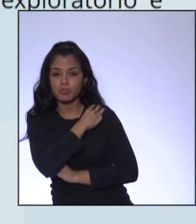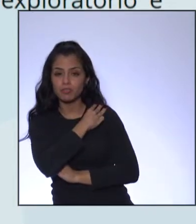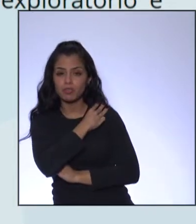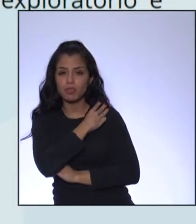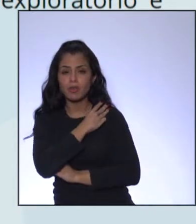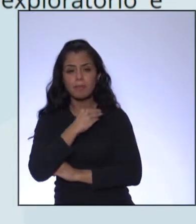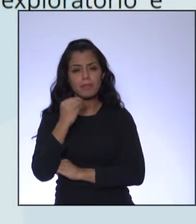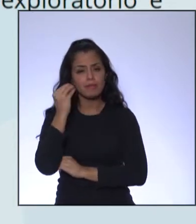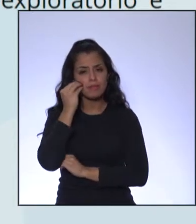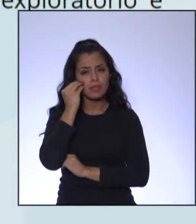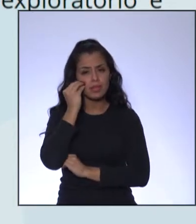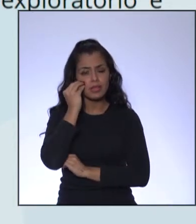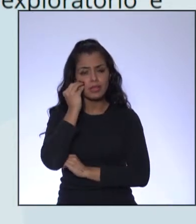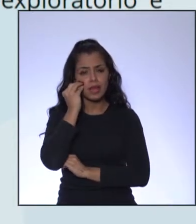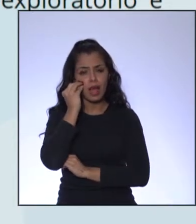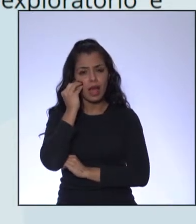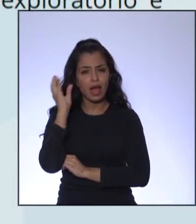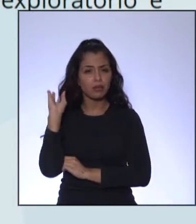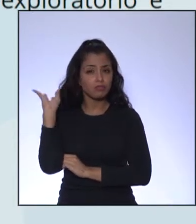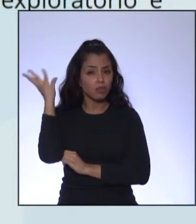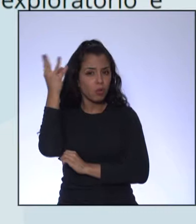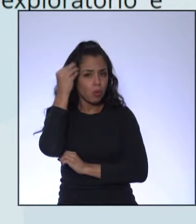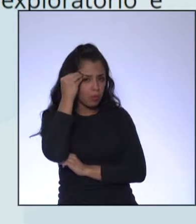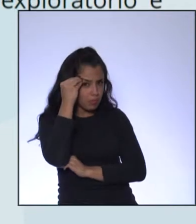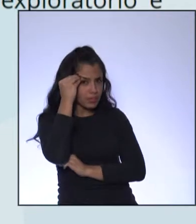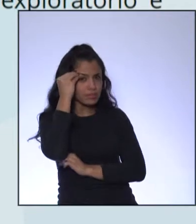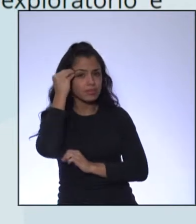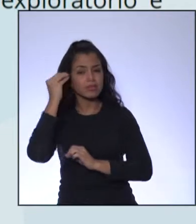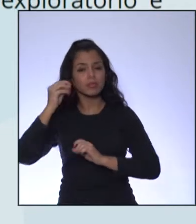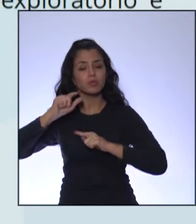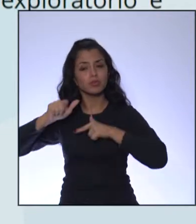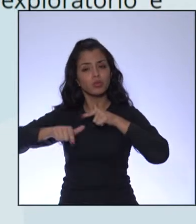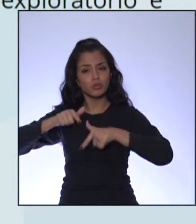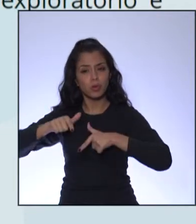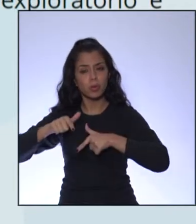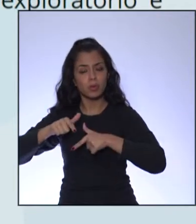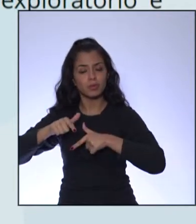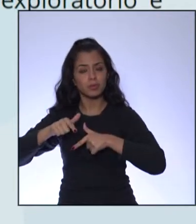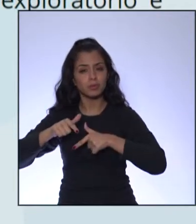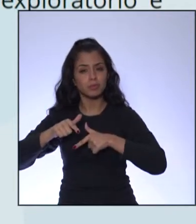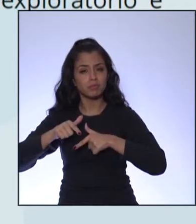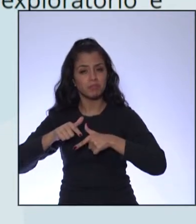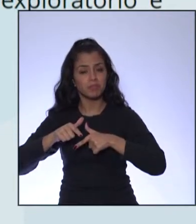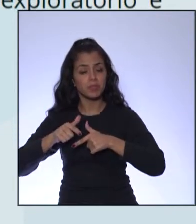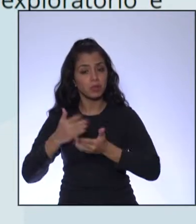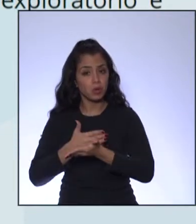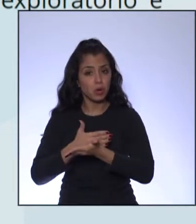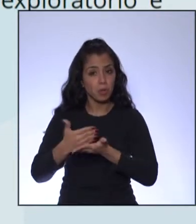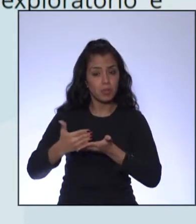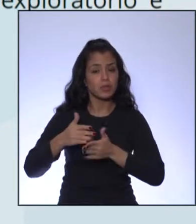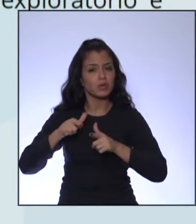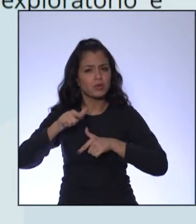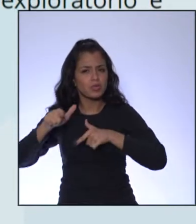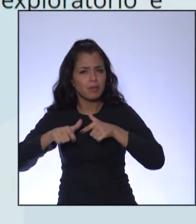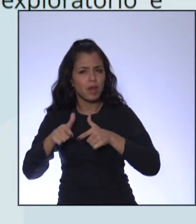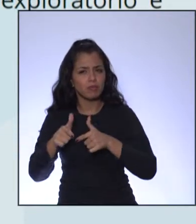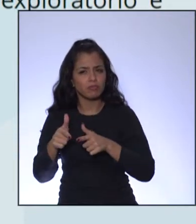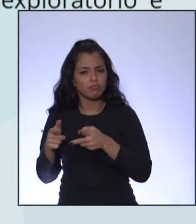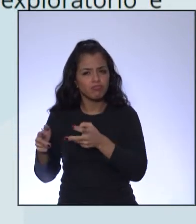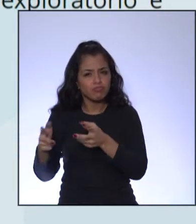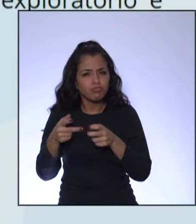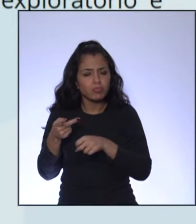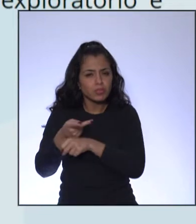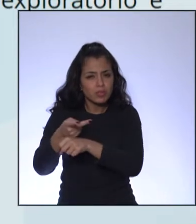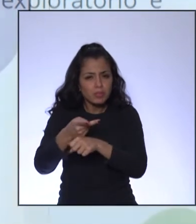ao autoconhecimento para o novo mundo do trabalho, a partir de comportamento exploratório e aplicação de